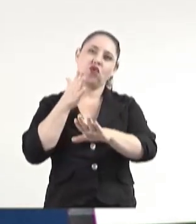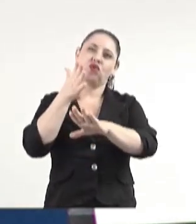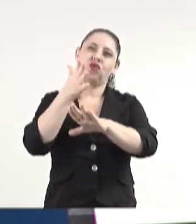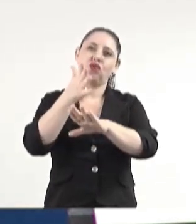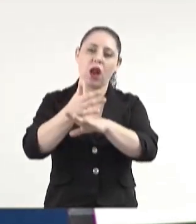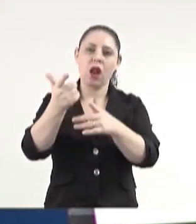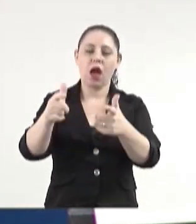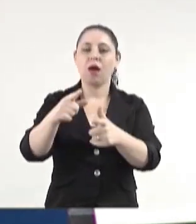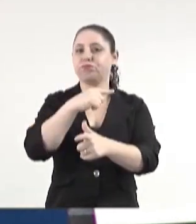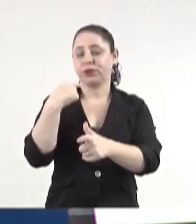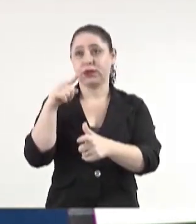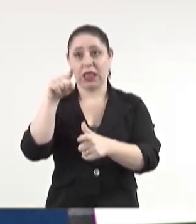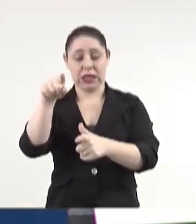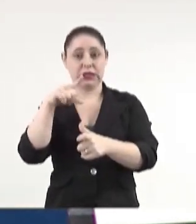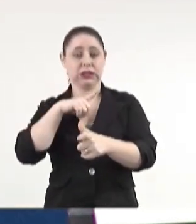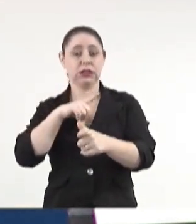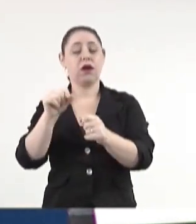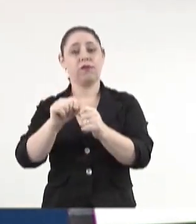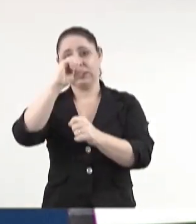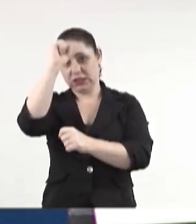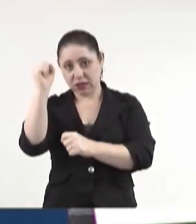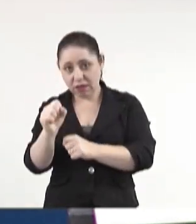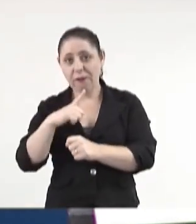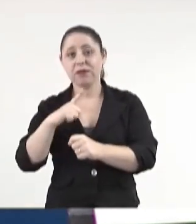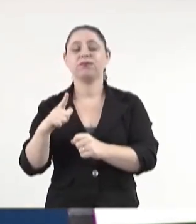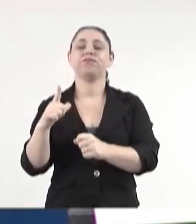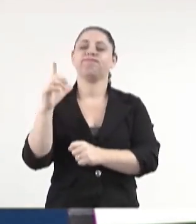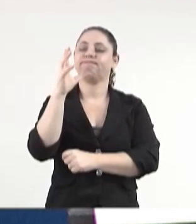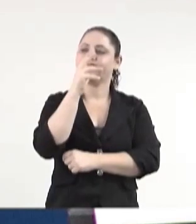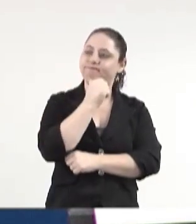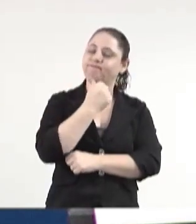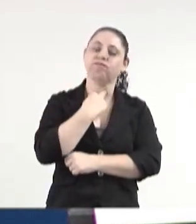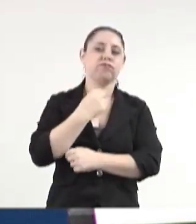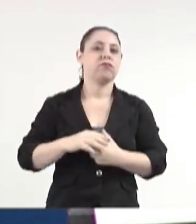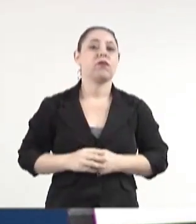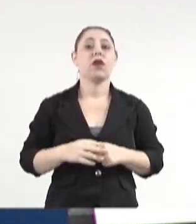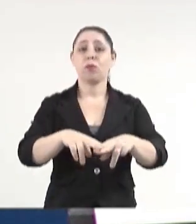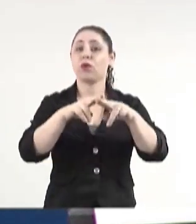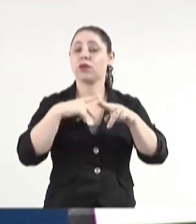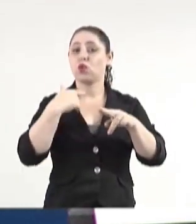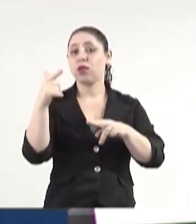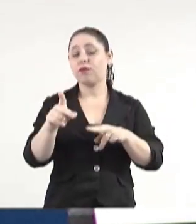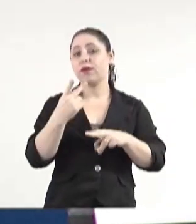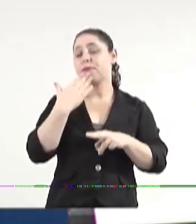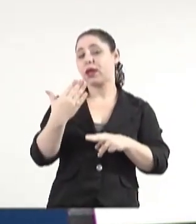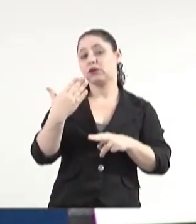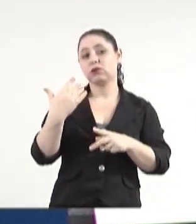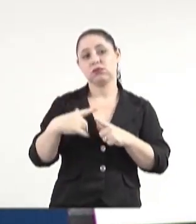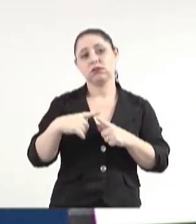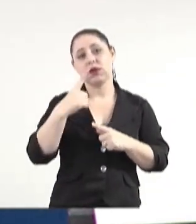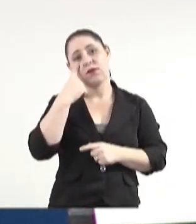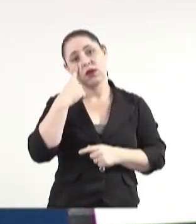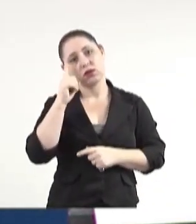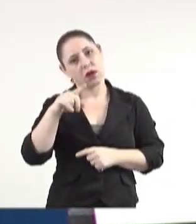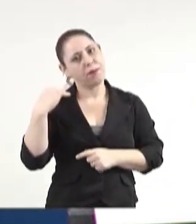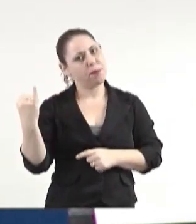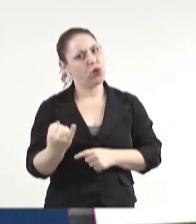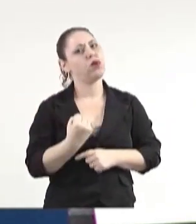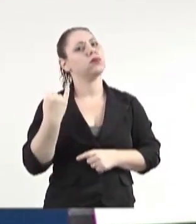muito sensível para ficar num caminhão que não consegue se